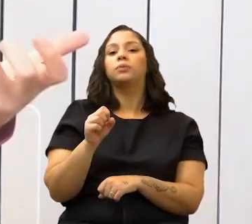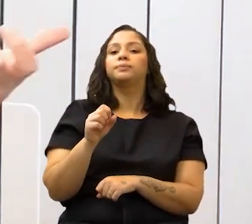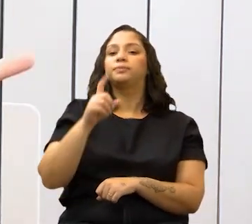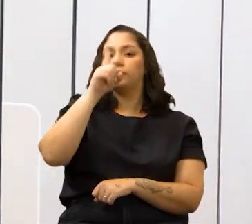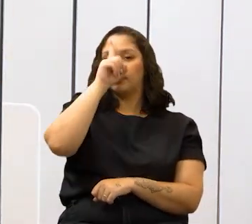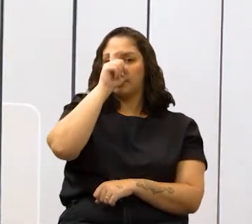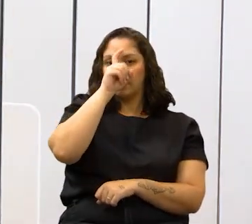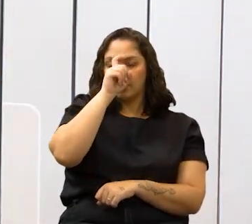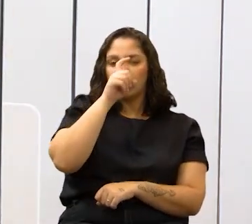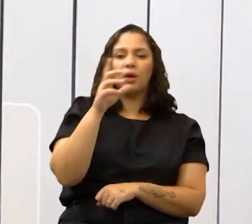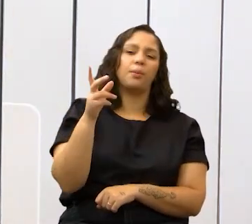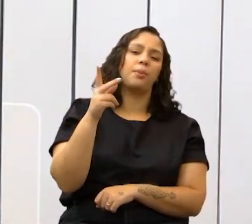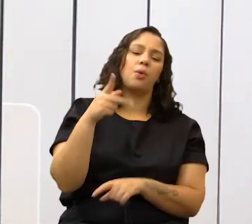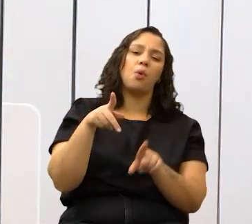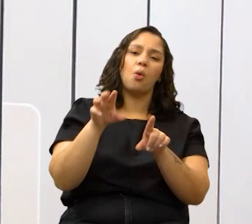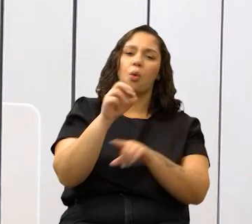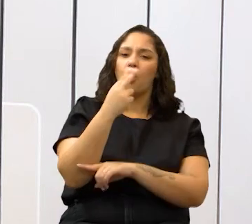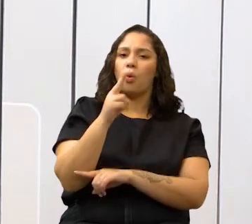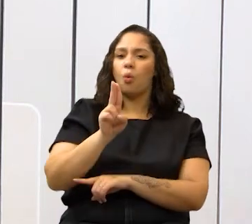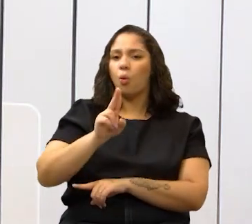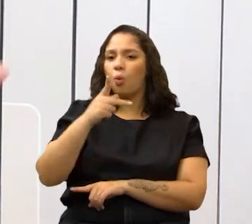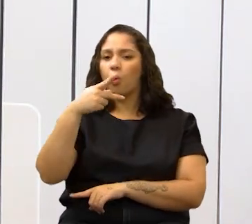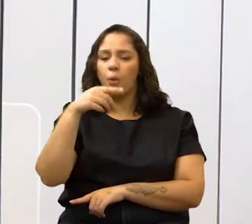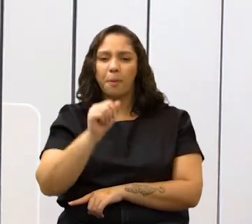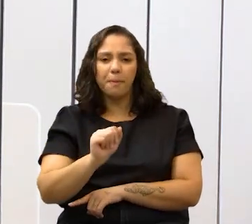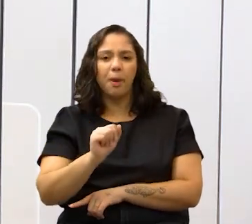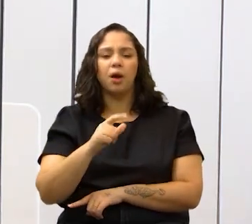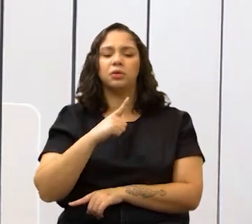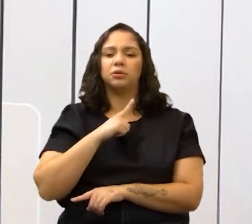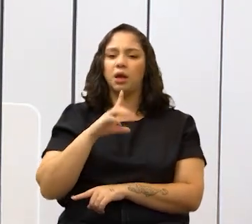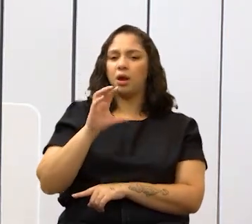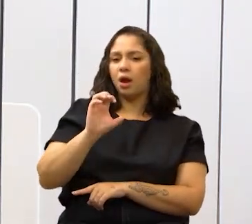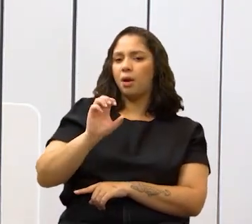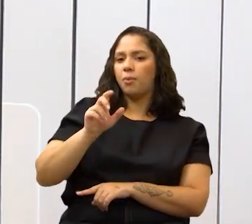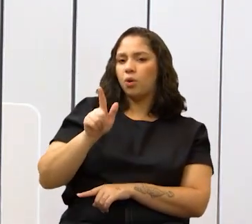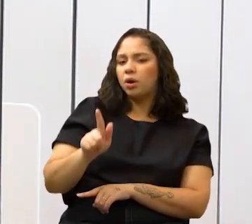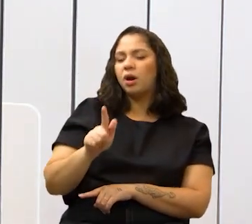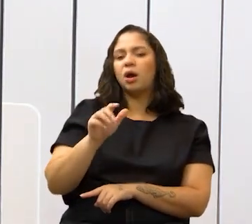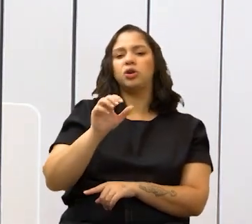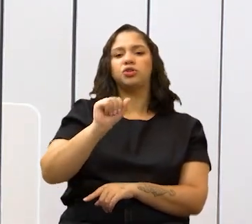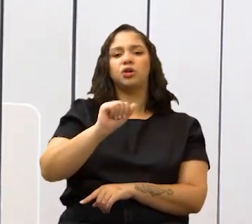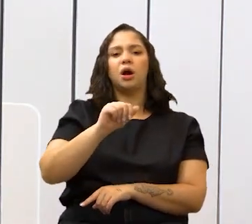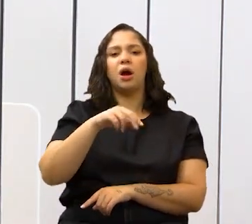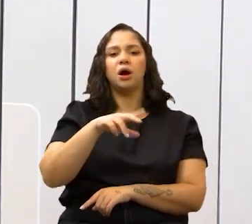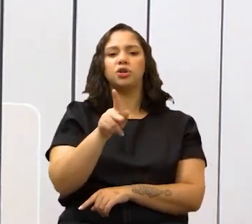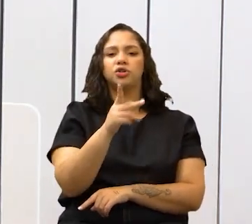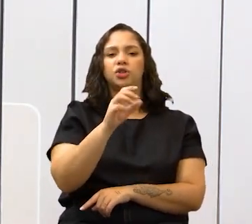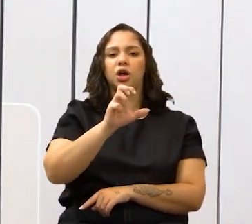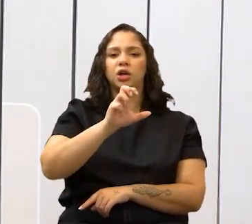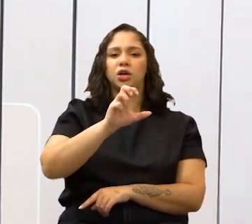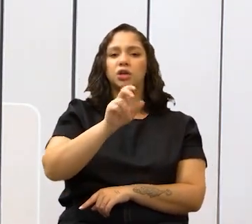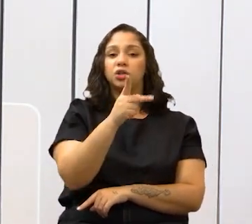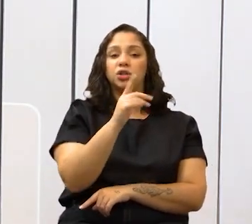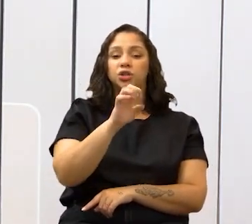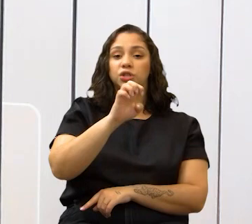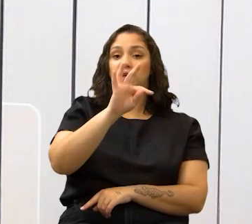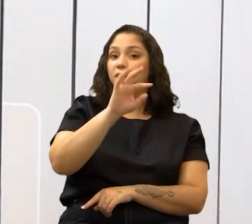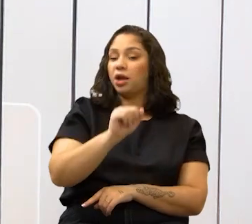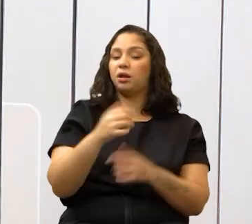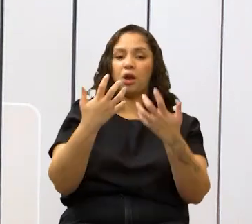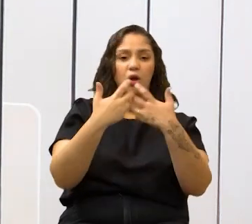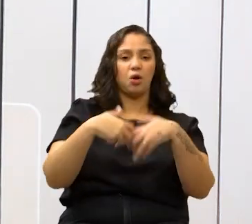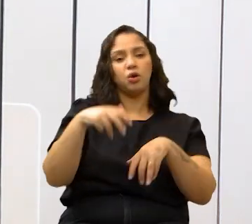como o SAMU e as unidades de pronto atendimento Campo Grande, São José e Anchieta funcionam normalmente